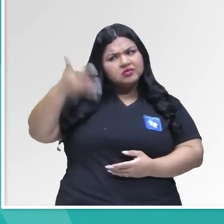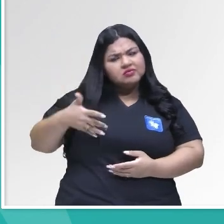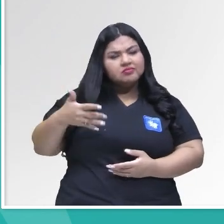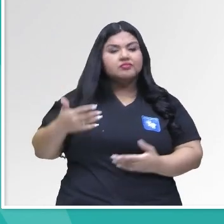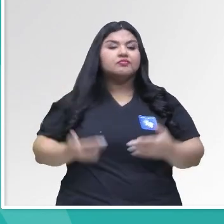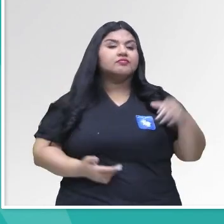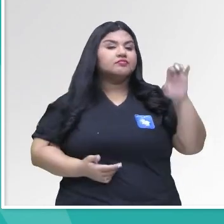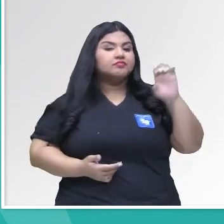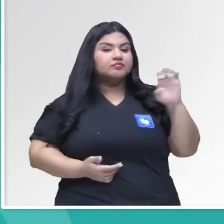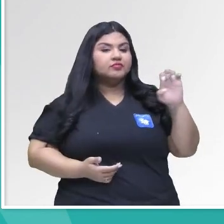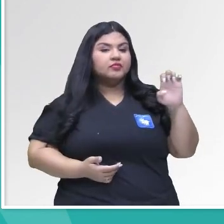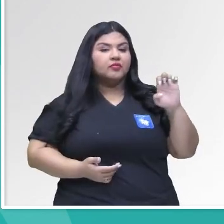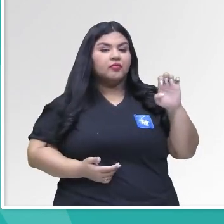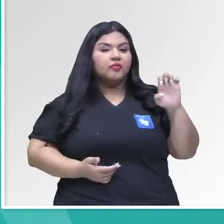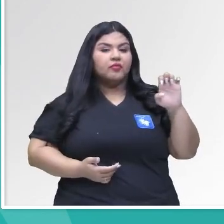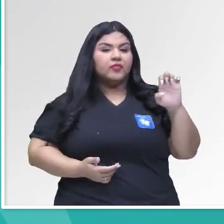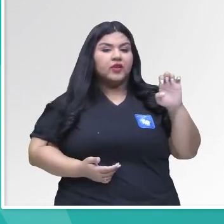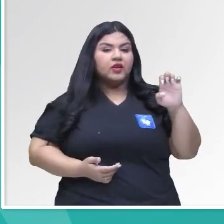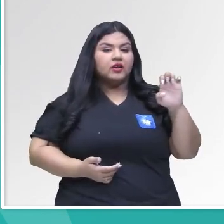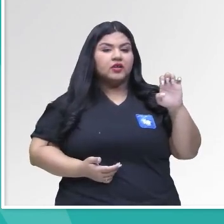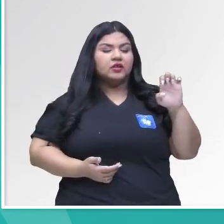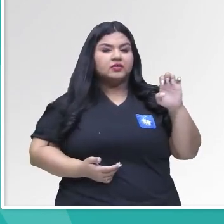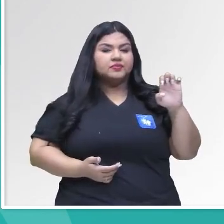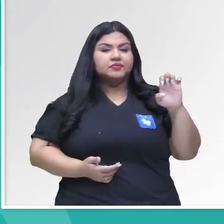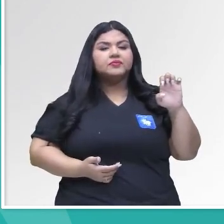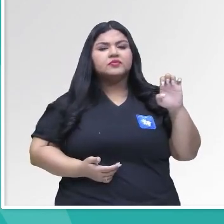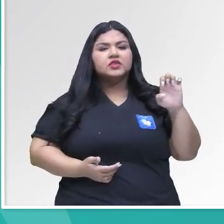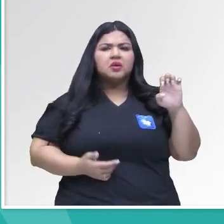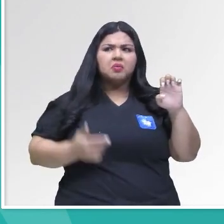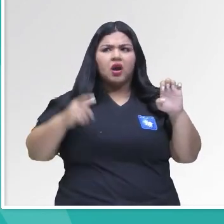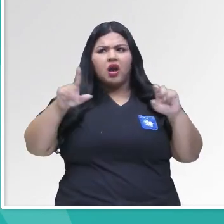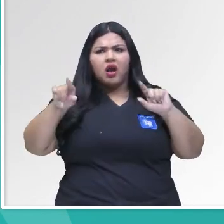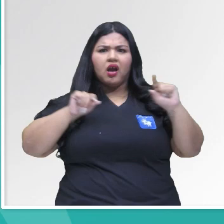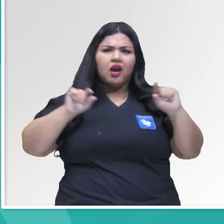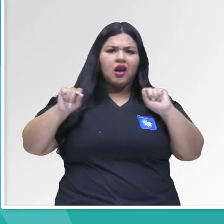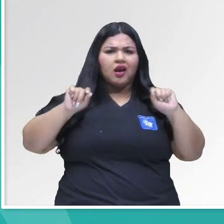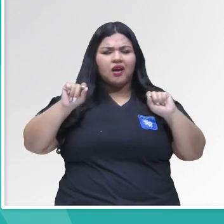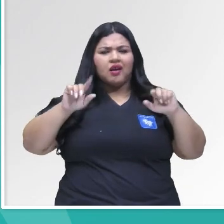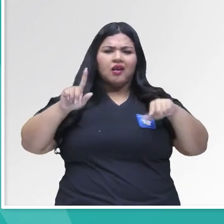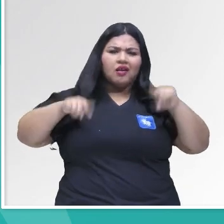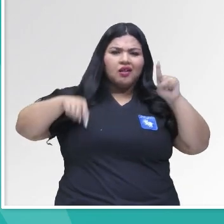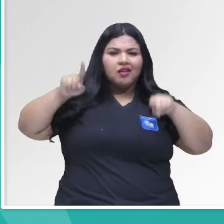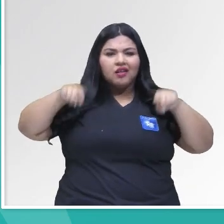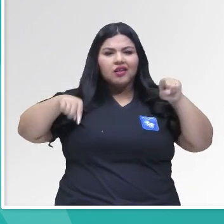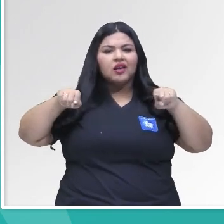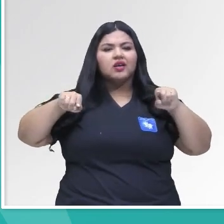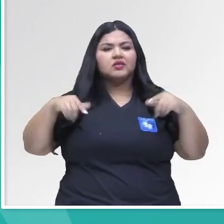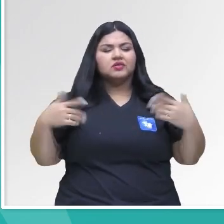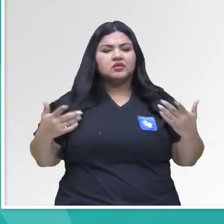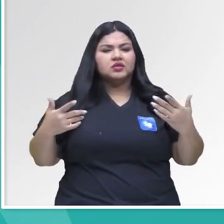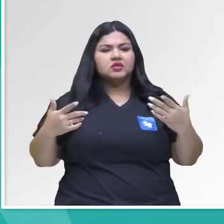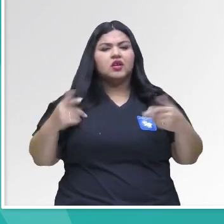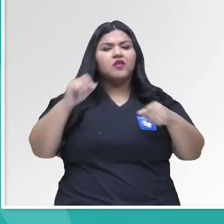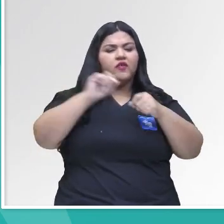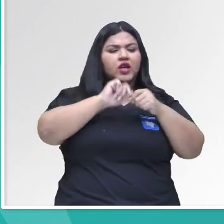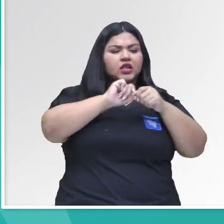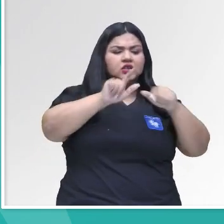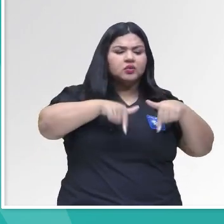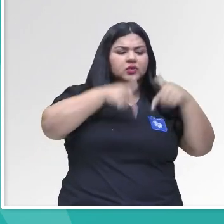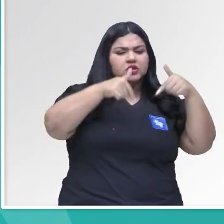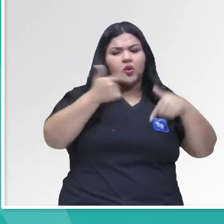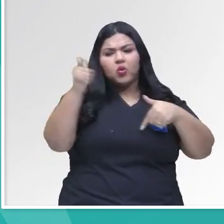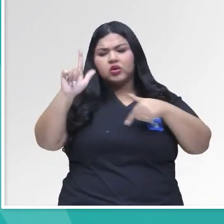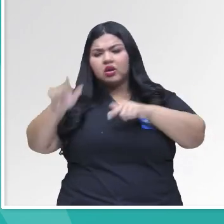essa letra E? Você acha que são alternâncias, escolhas? Alternâncias? Eu faço uma ação ou a outra